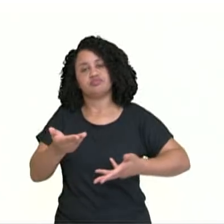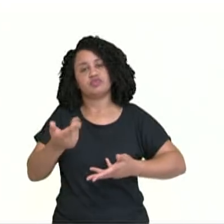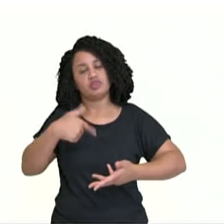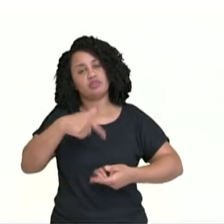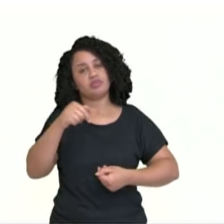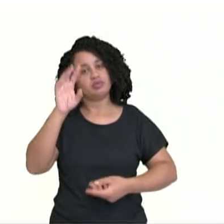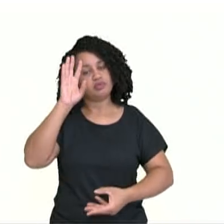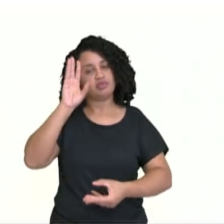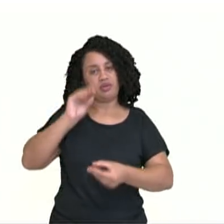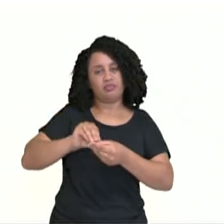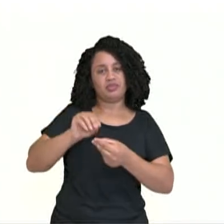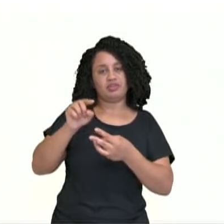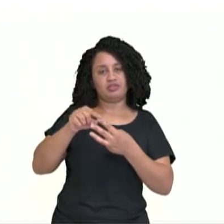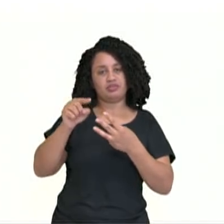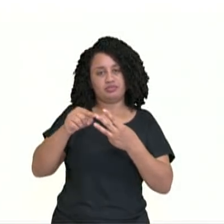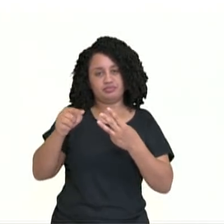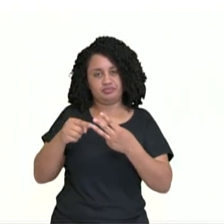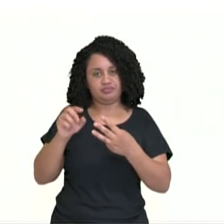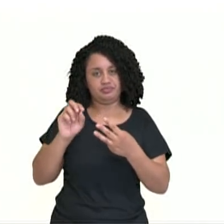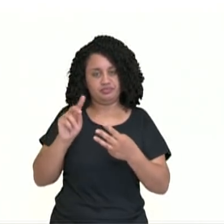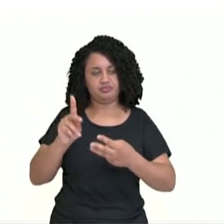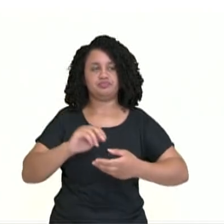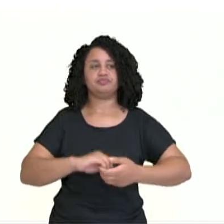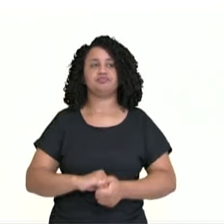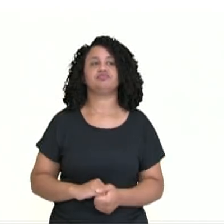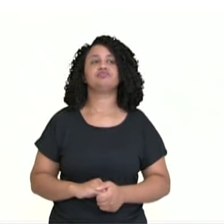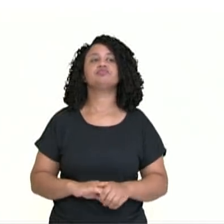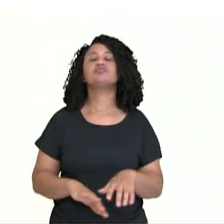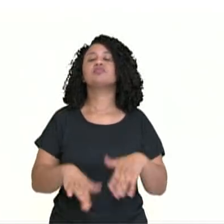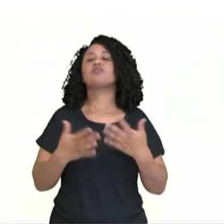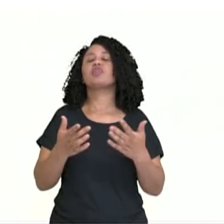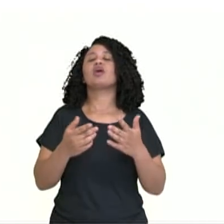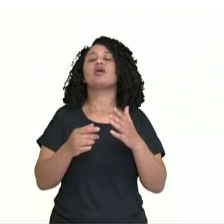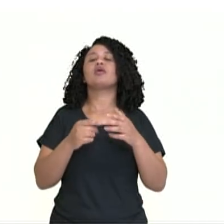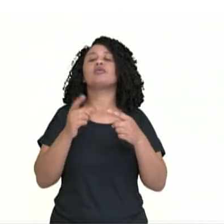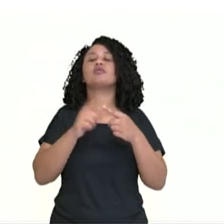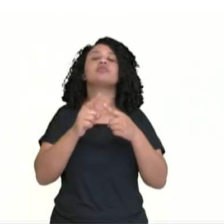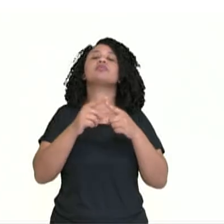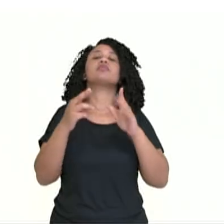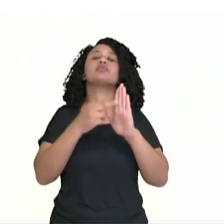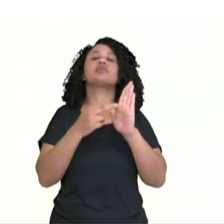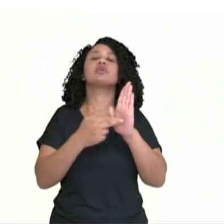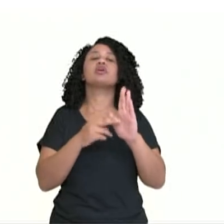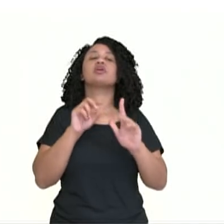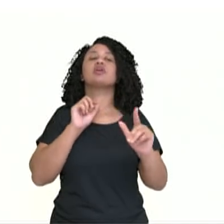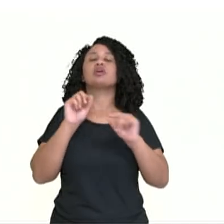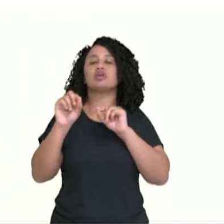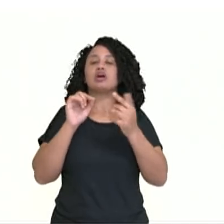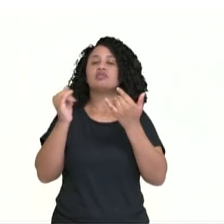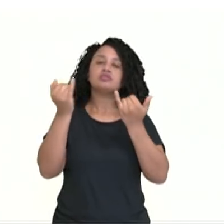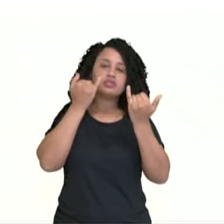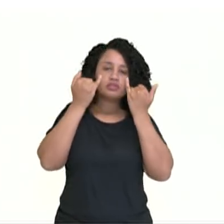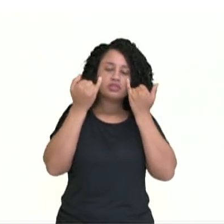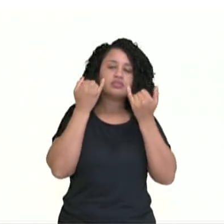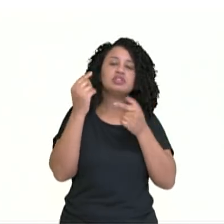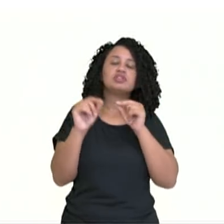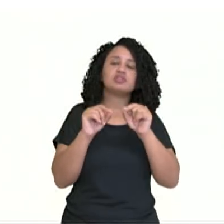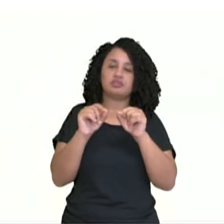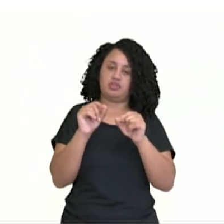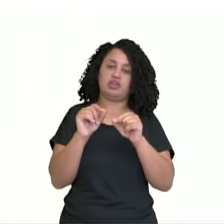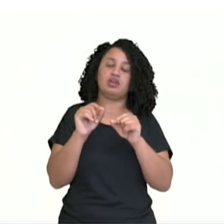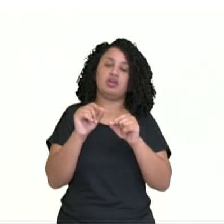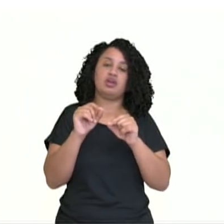esses 3 postulados. Vamos lá? Então, veja, o primeiro postulado, ele nos informa que o carbono é